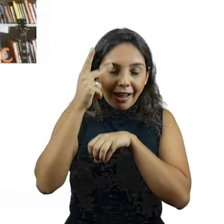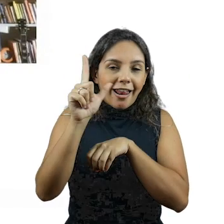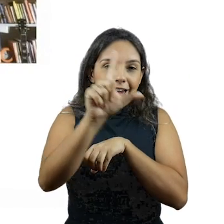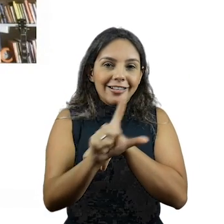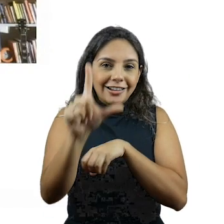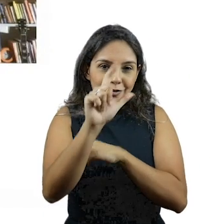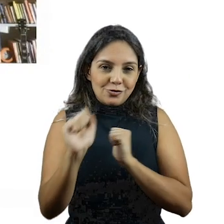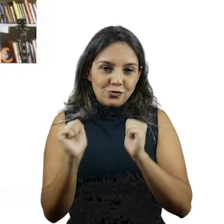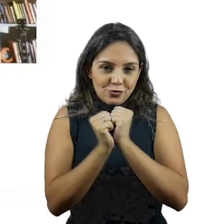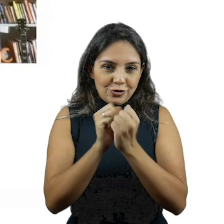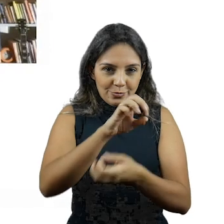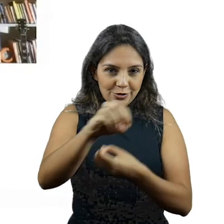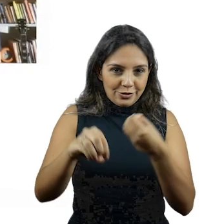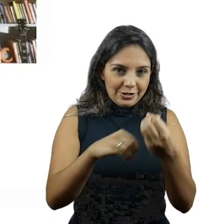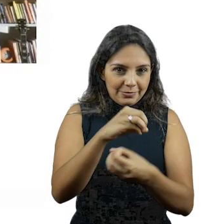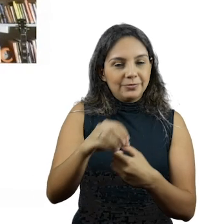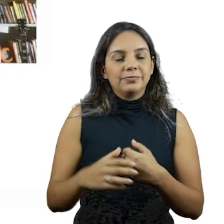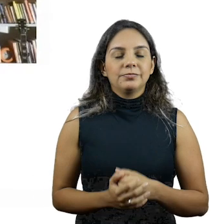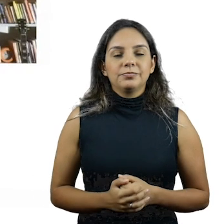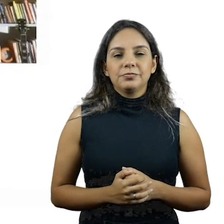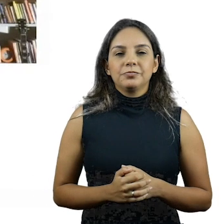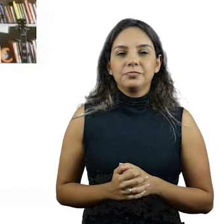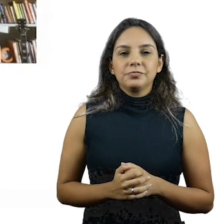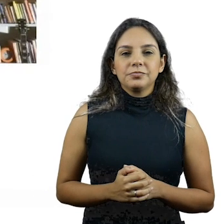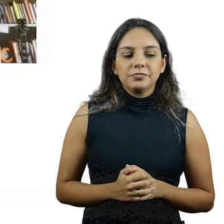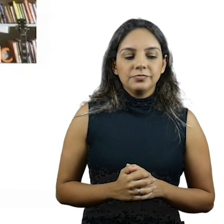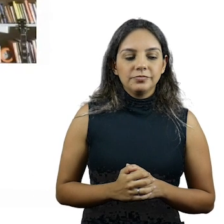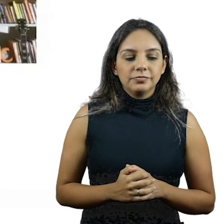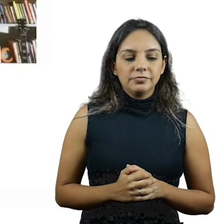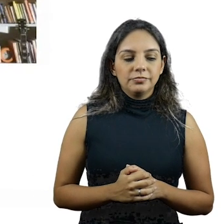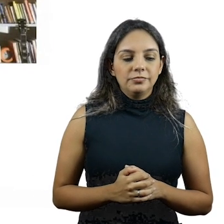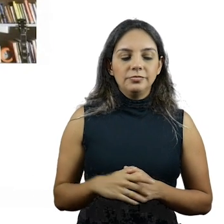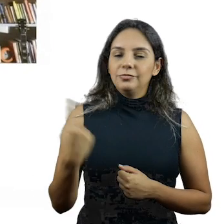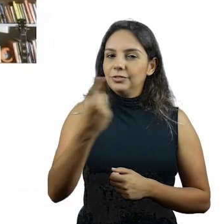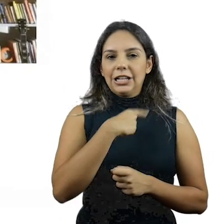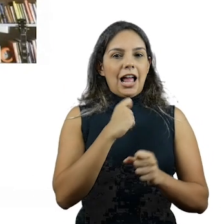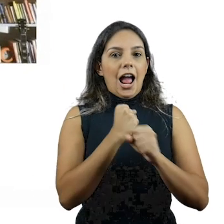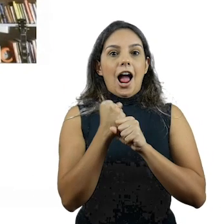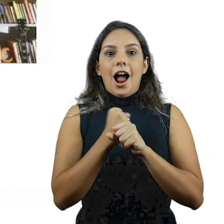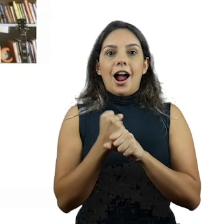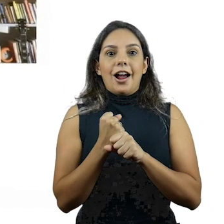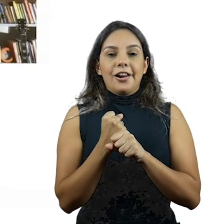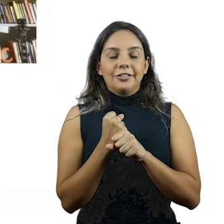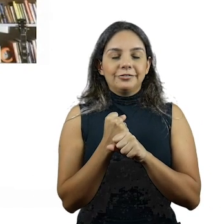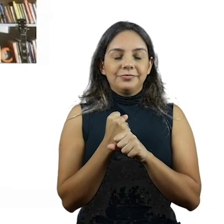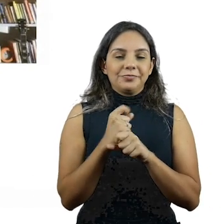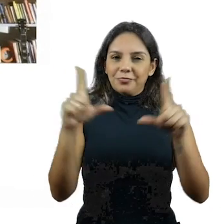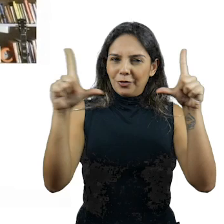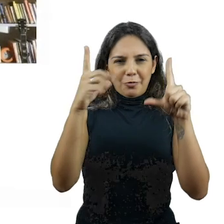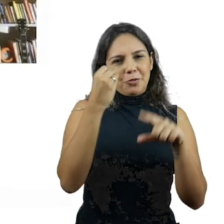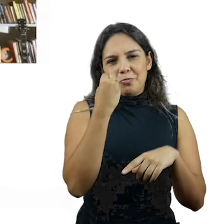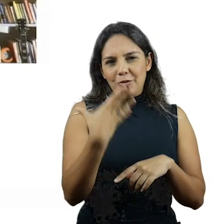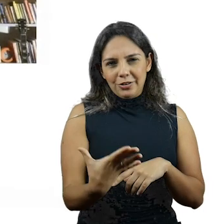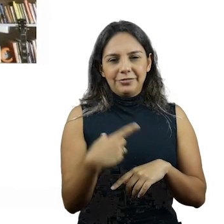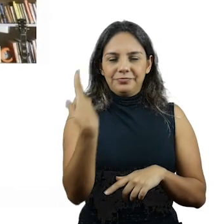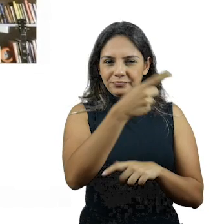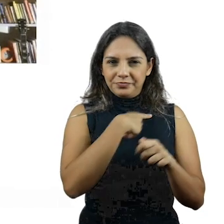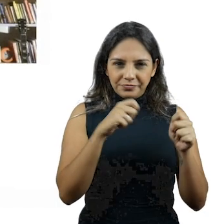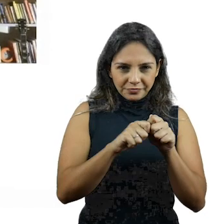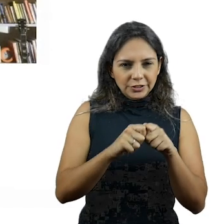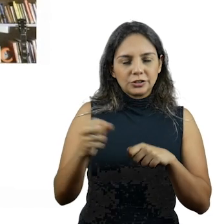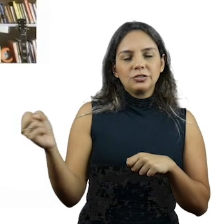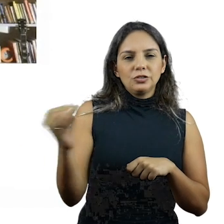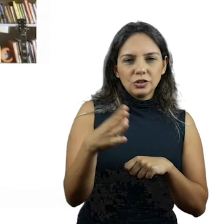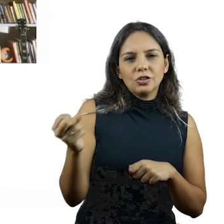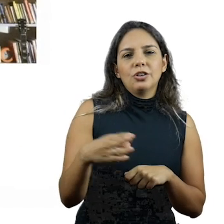inicial do programa foi essa. Aí a gente ficou anos, assim, o programa foi um sucesso, a gente sempre fazia novas